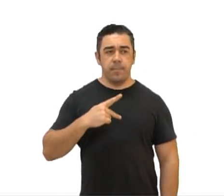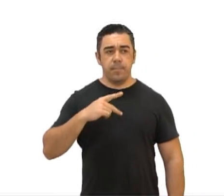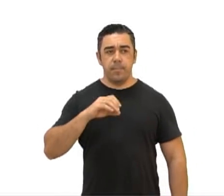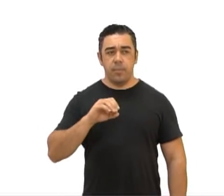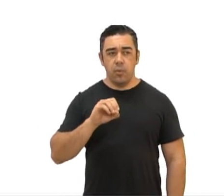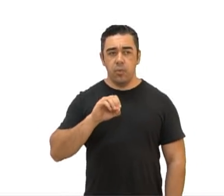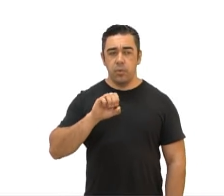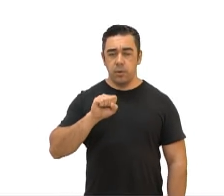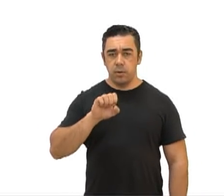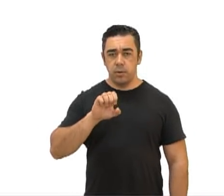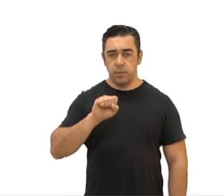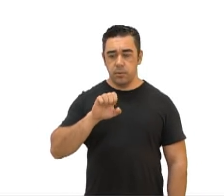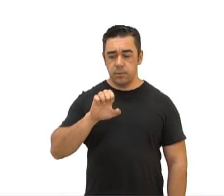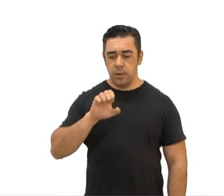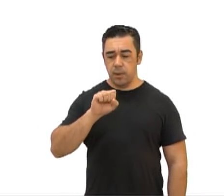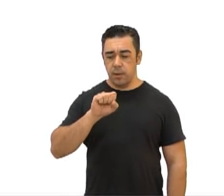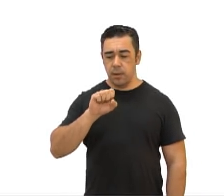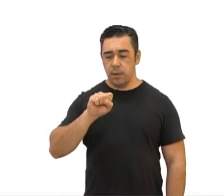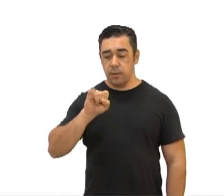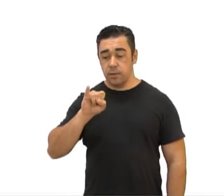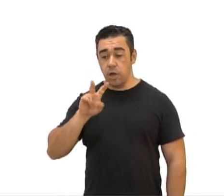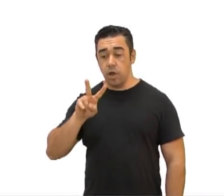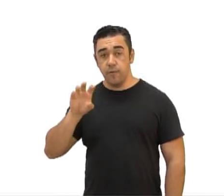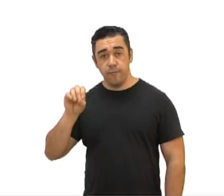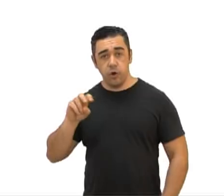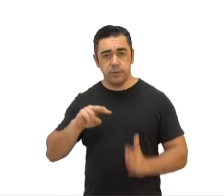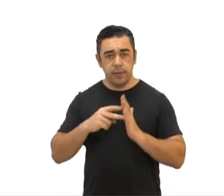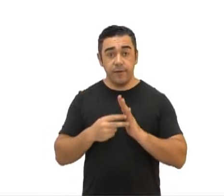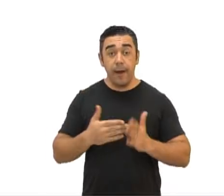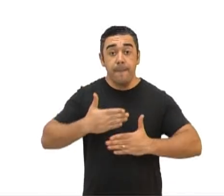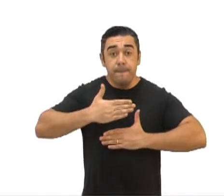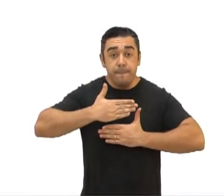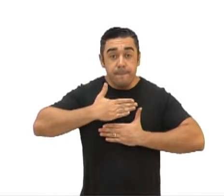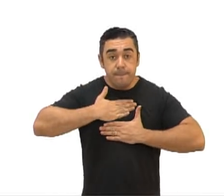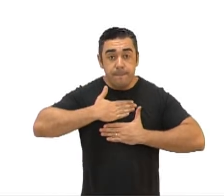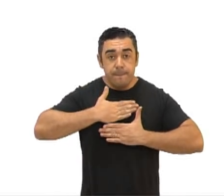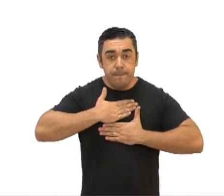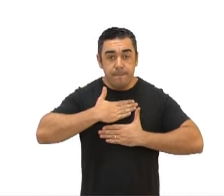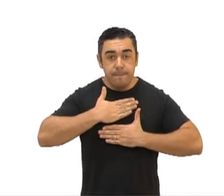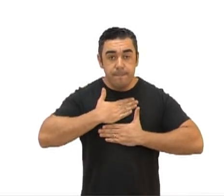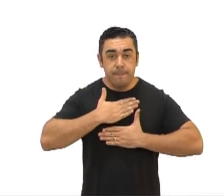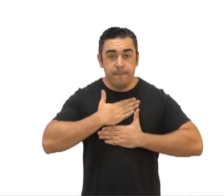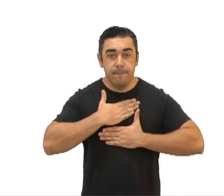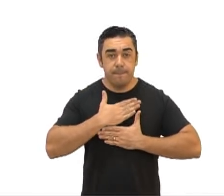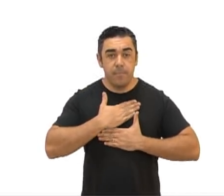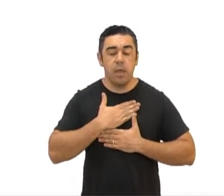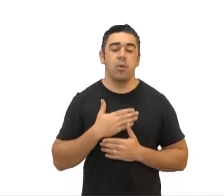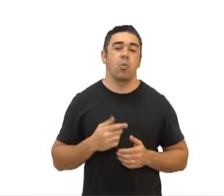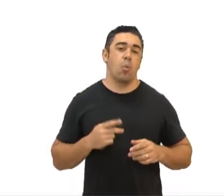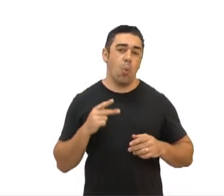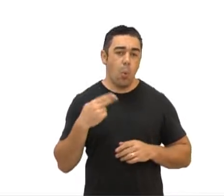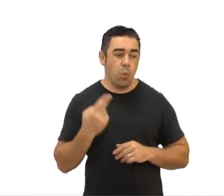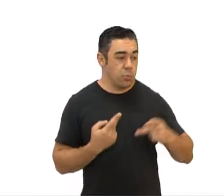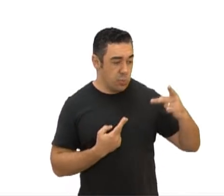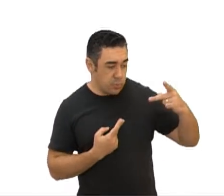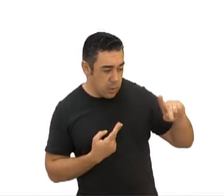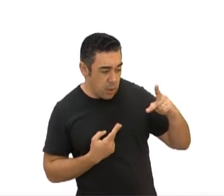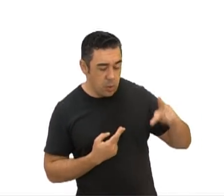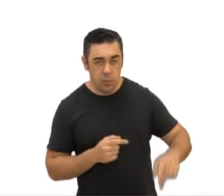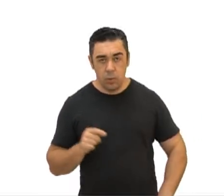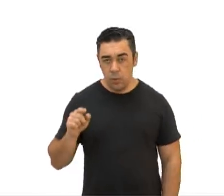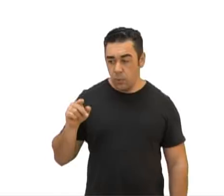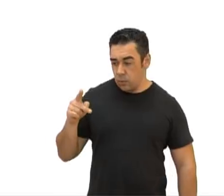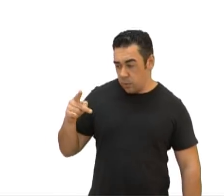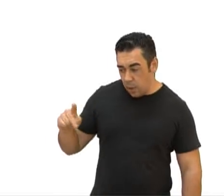palavra indica, dá aquela ideia de posse, né? De coisa que pertence a mim, ou a tu, ou a ele, ou a ela, a nós e